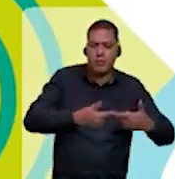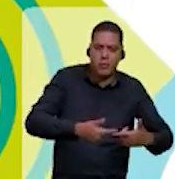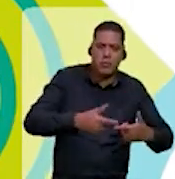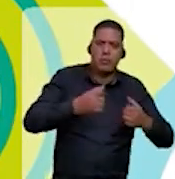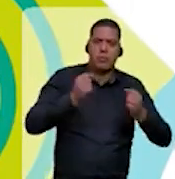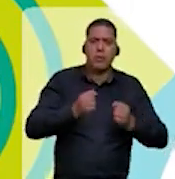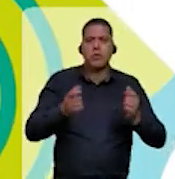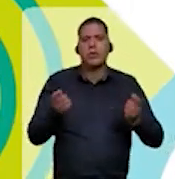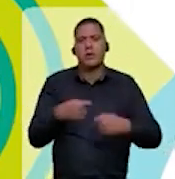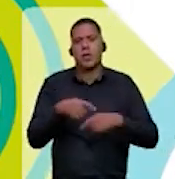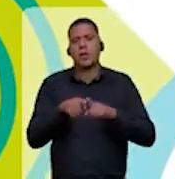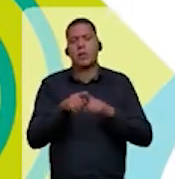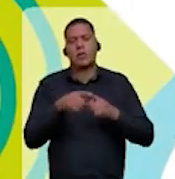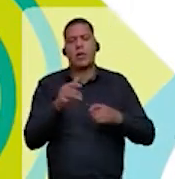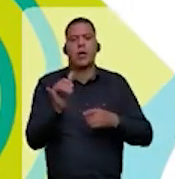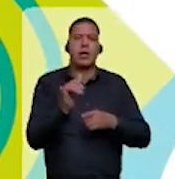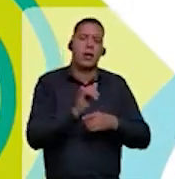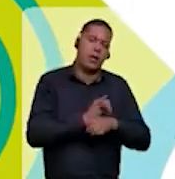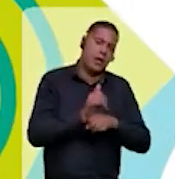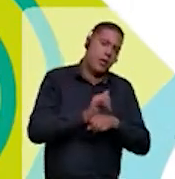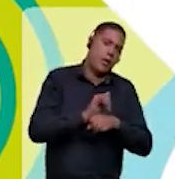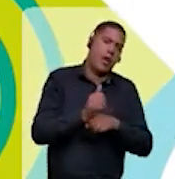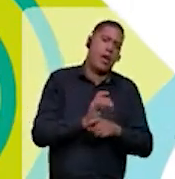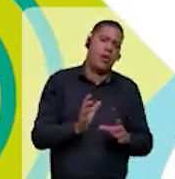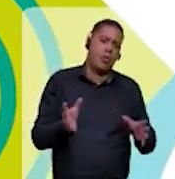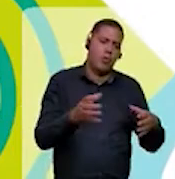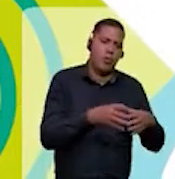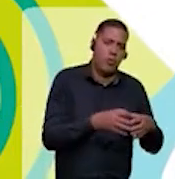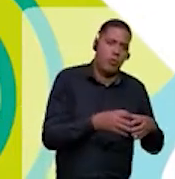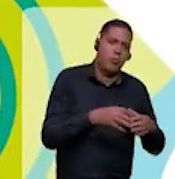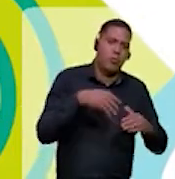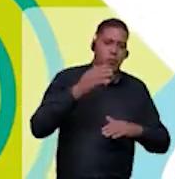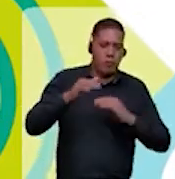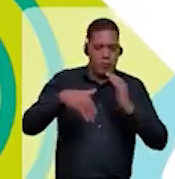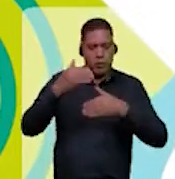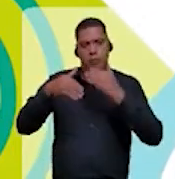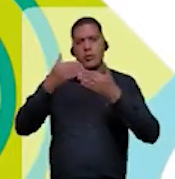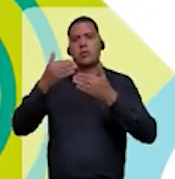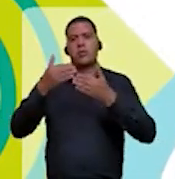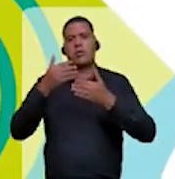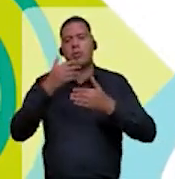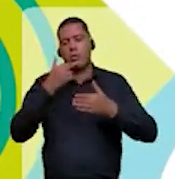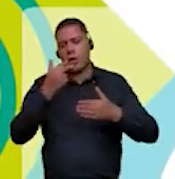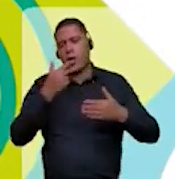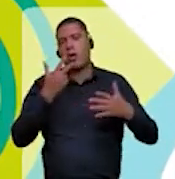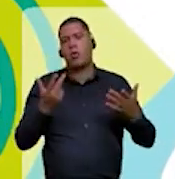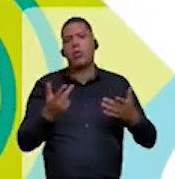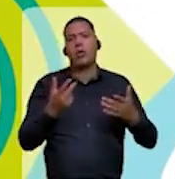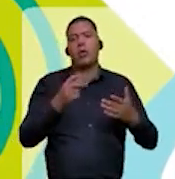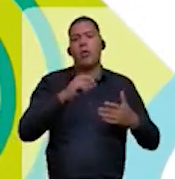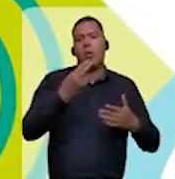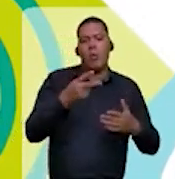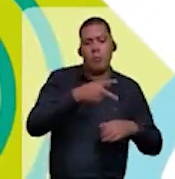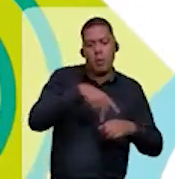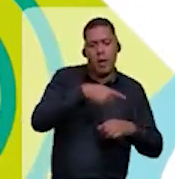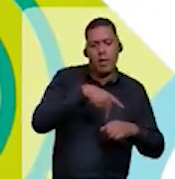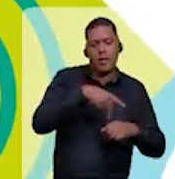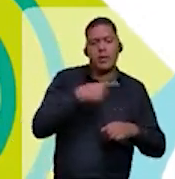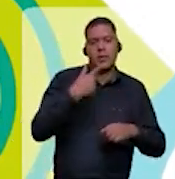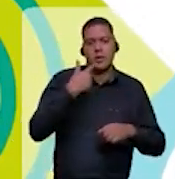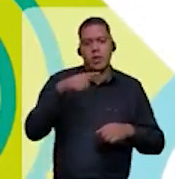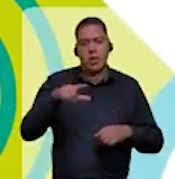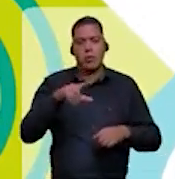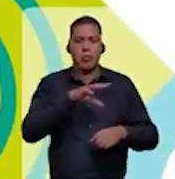funcionar como possíveis estratégias conjuntas de promoção do idioma na comunidade de Países de Língua Portuguesa